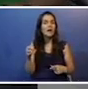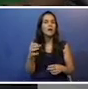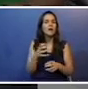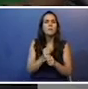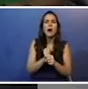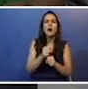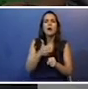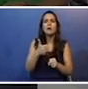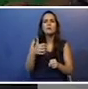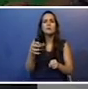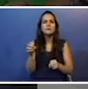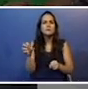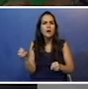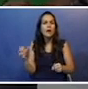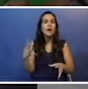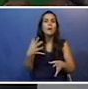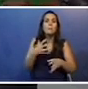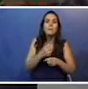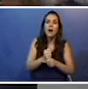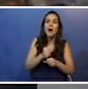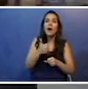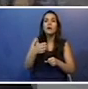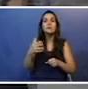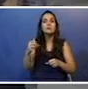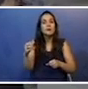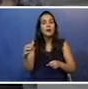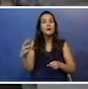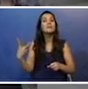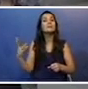os 3C, igual a 300.